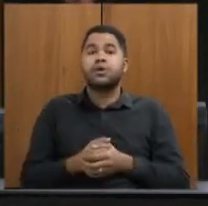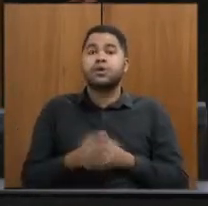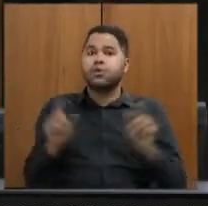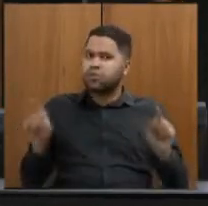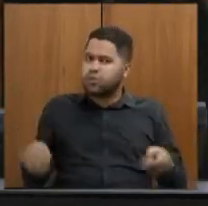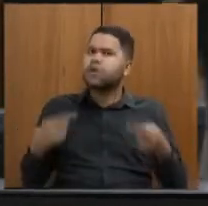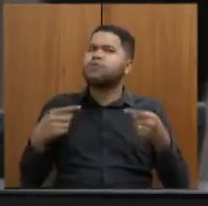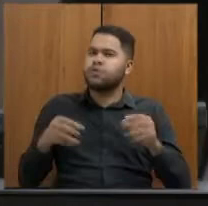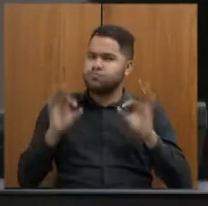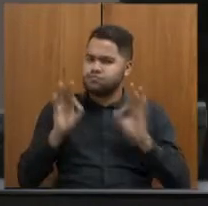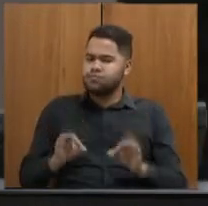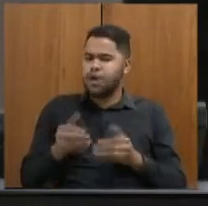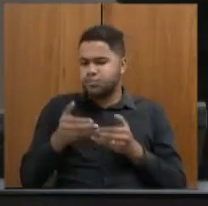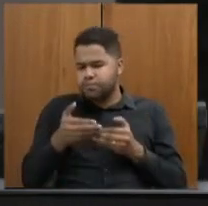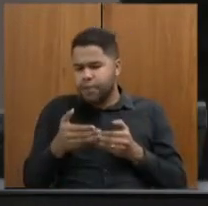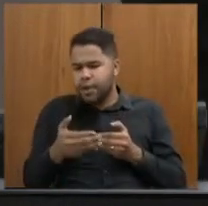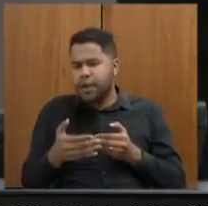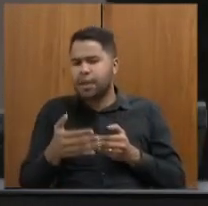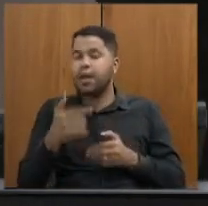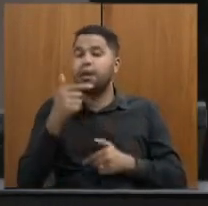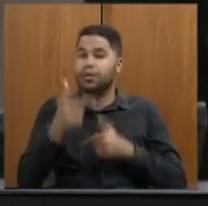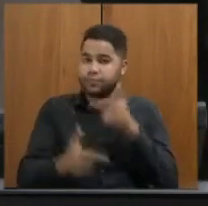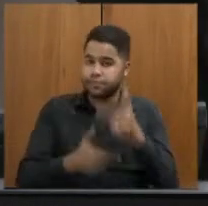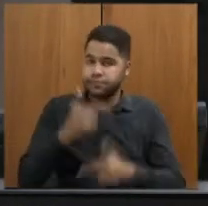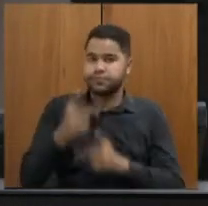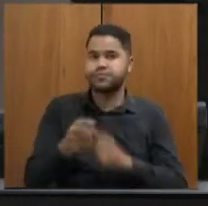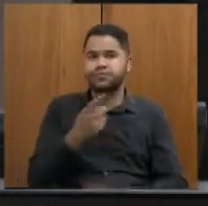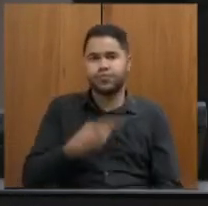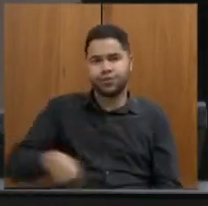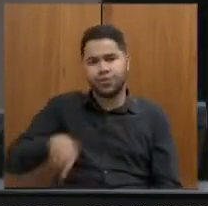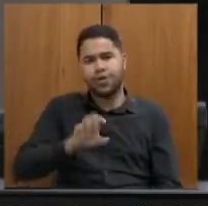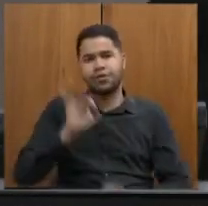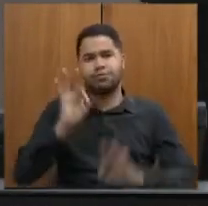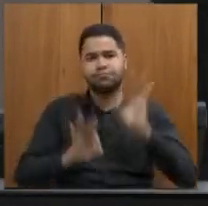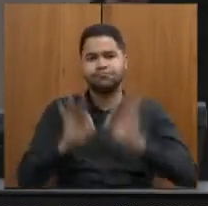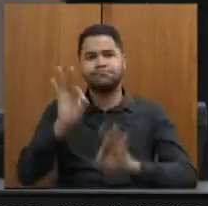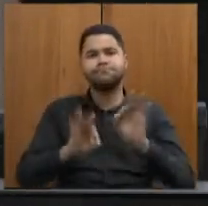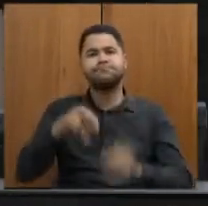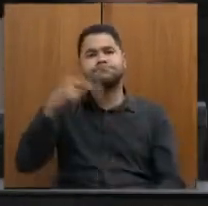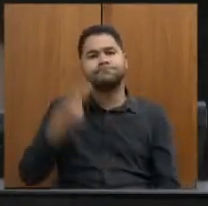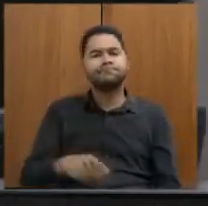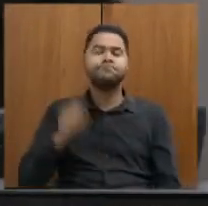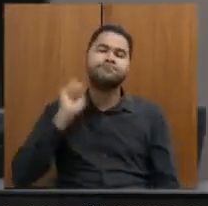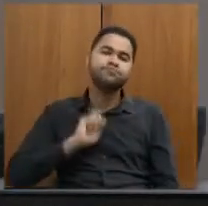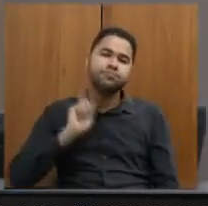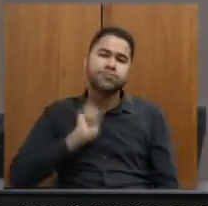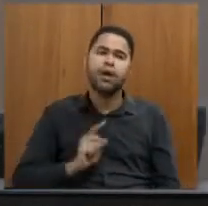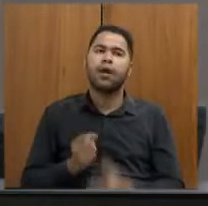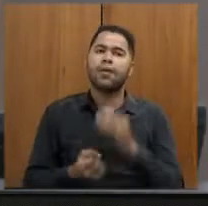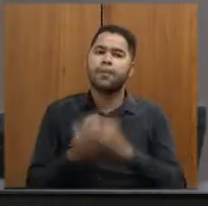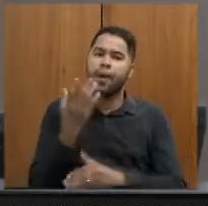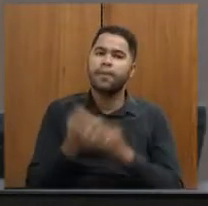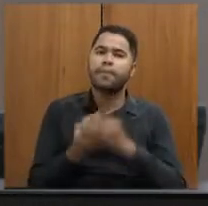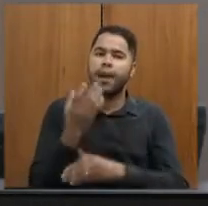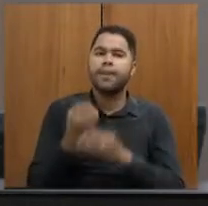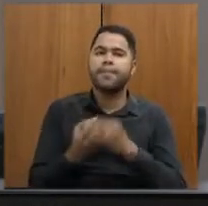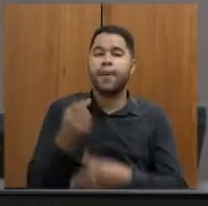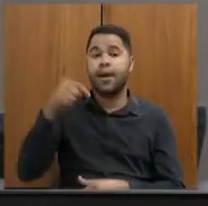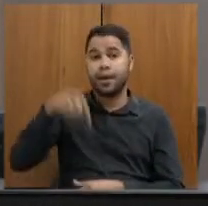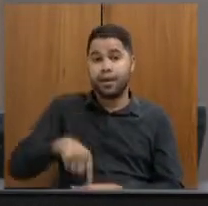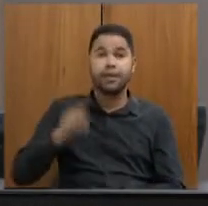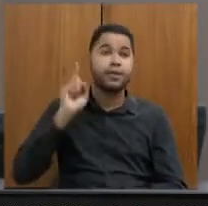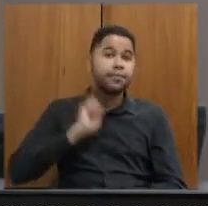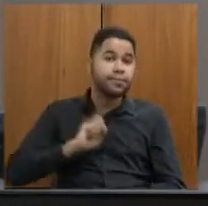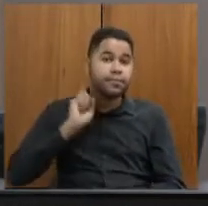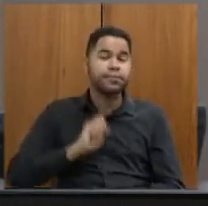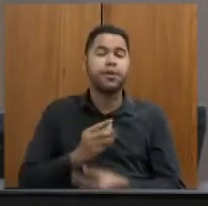um desafio muito grande pela frente pelo trabalho que nós temos feito em Minas Gerais pelo número de produtores que nós temos produzido em